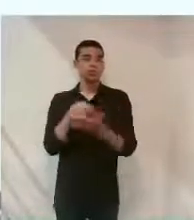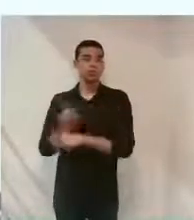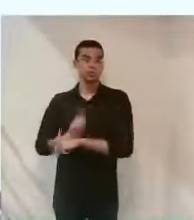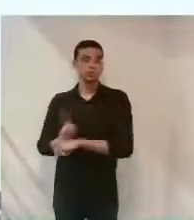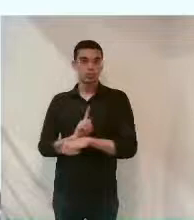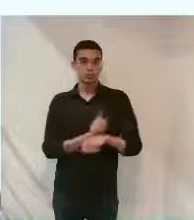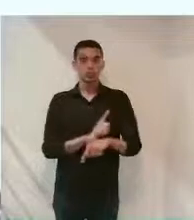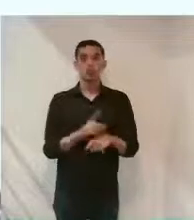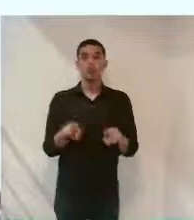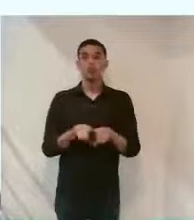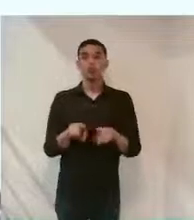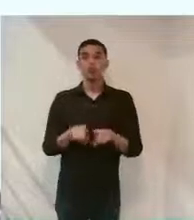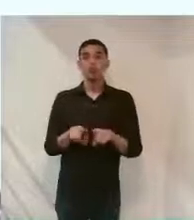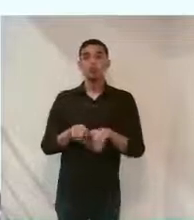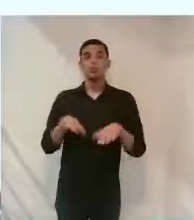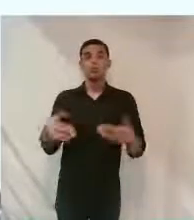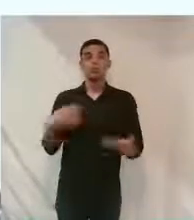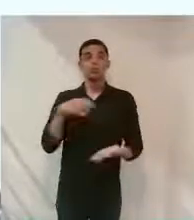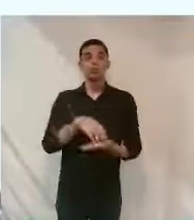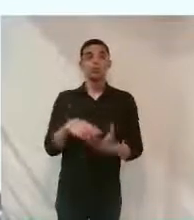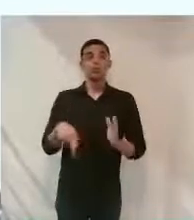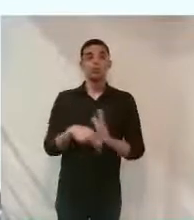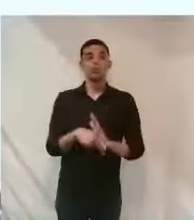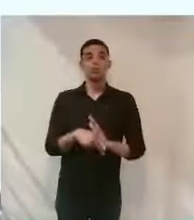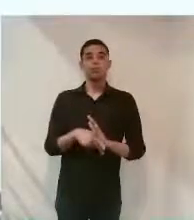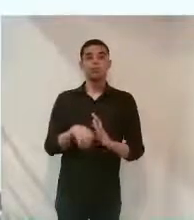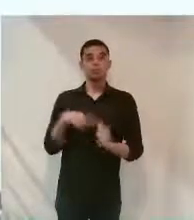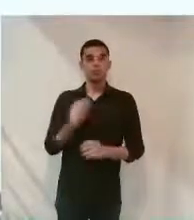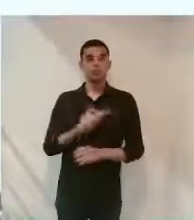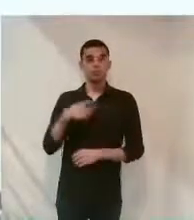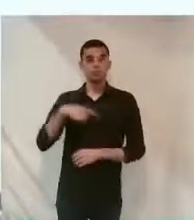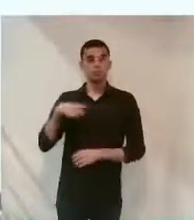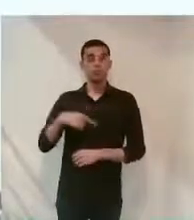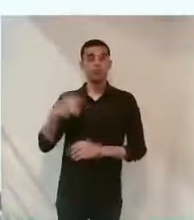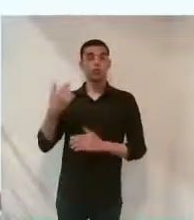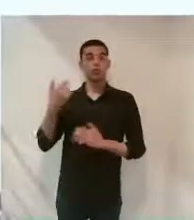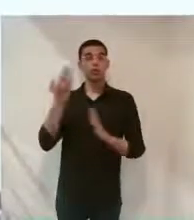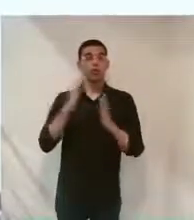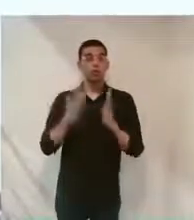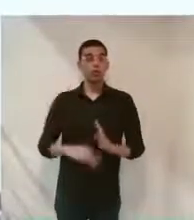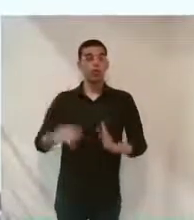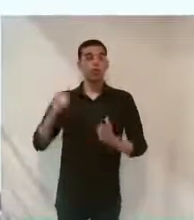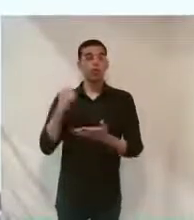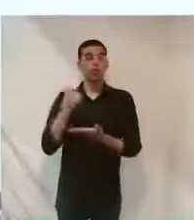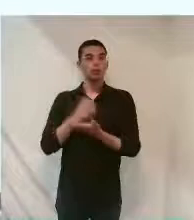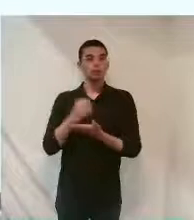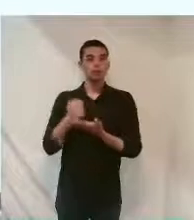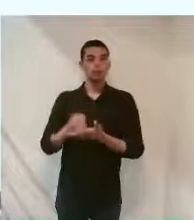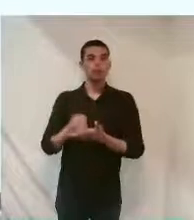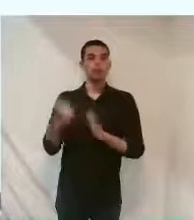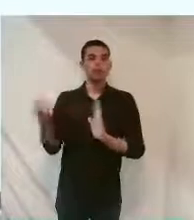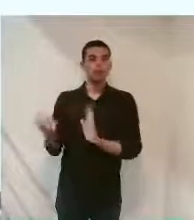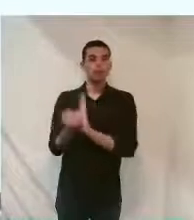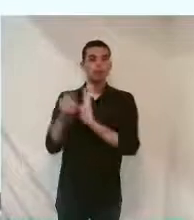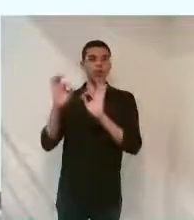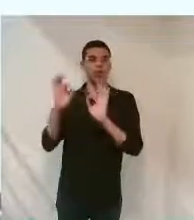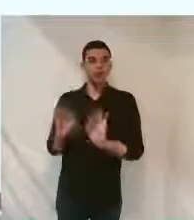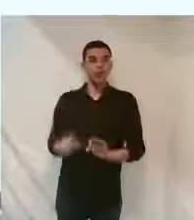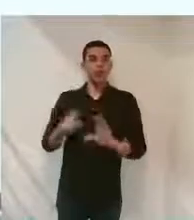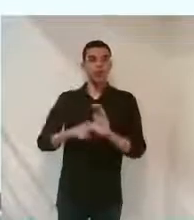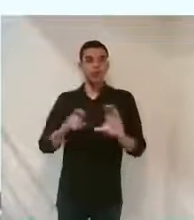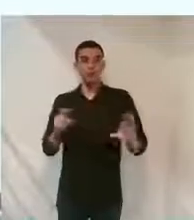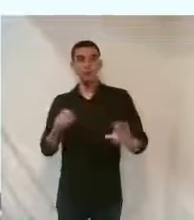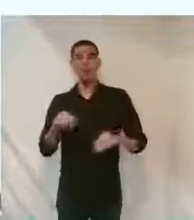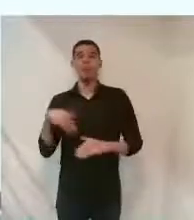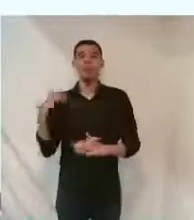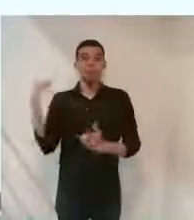auditoria a qual nós estamos submetidos e também análise de verificador independente, até chegar ao ponto de podermos reportar os dados, os resultados